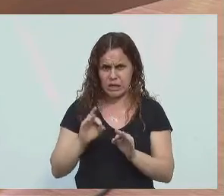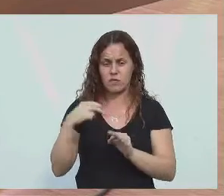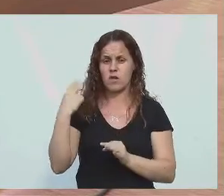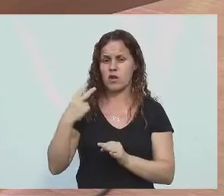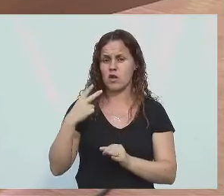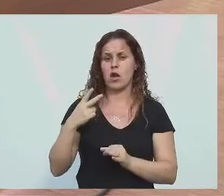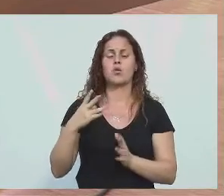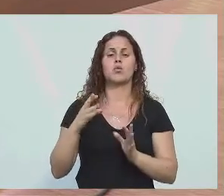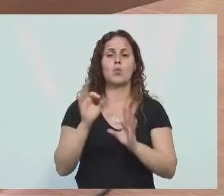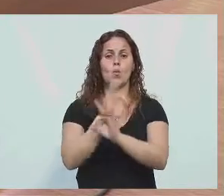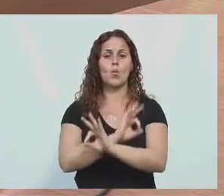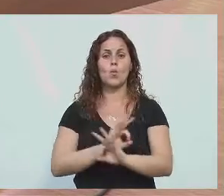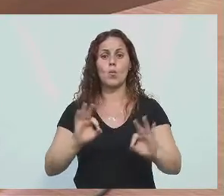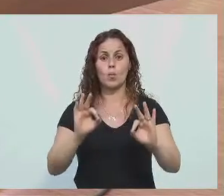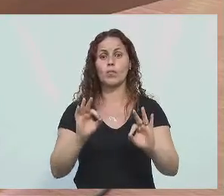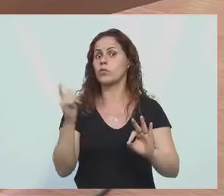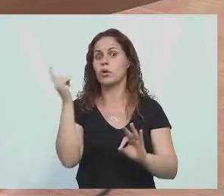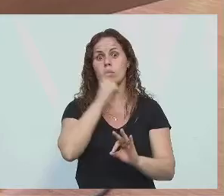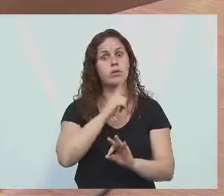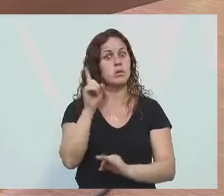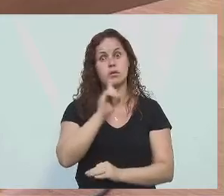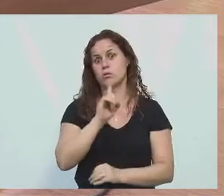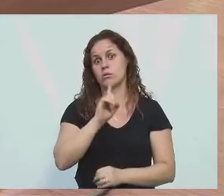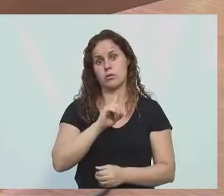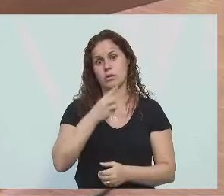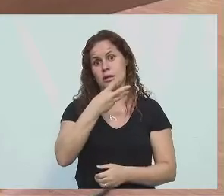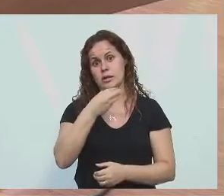dessa casa conseguiu R$ 300 mil